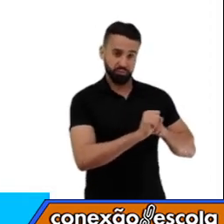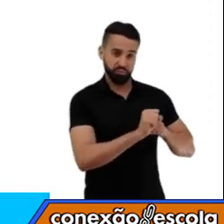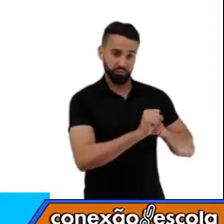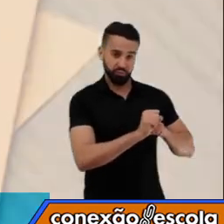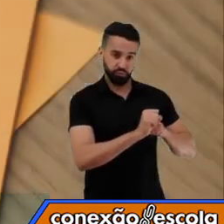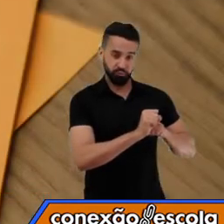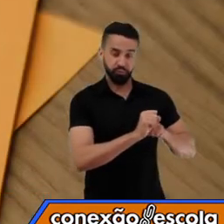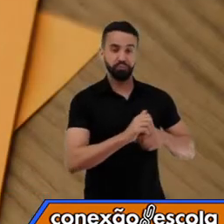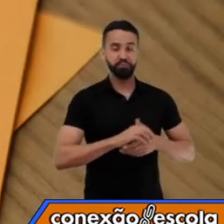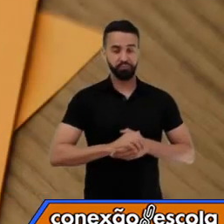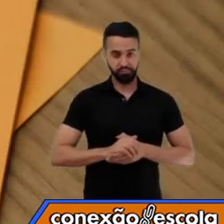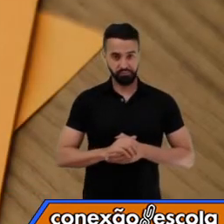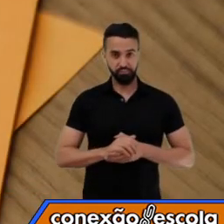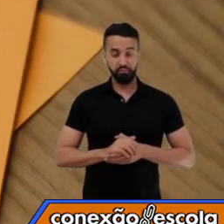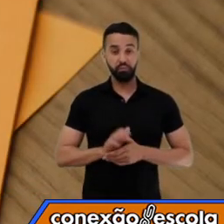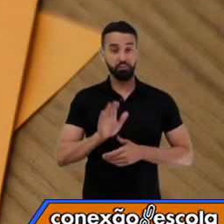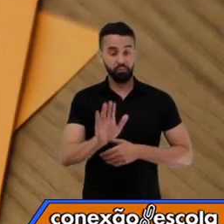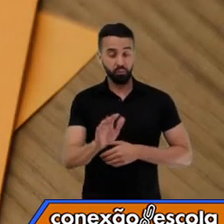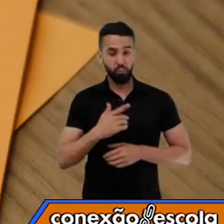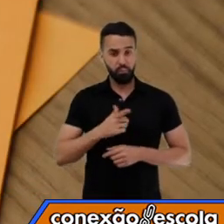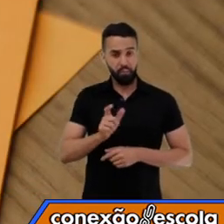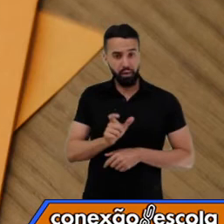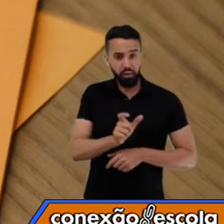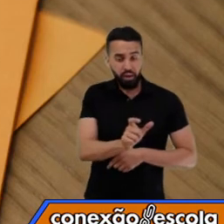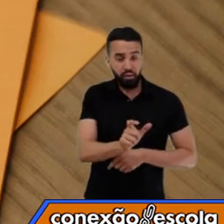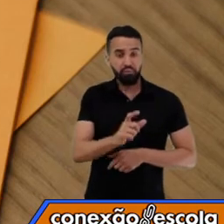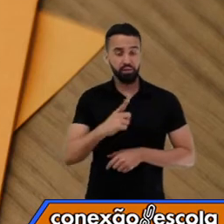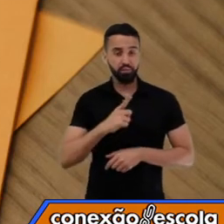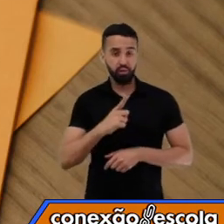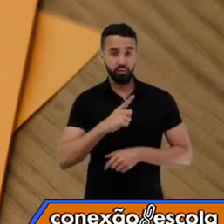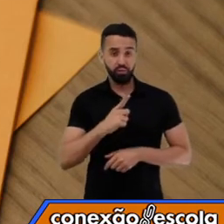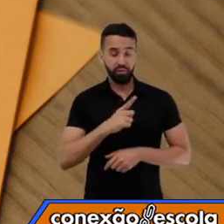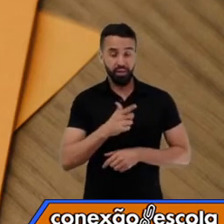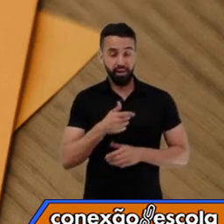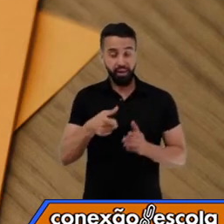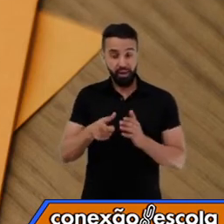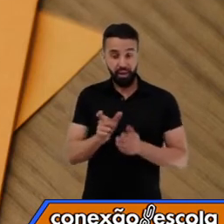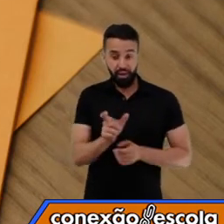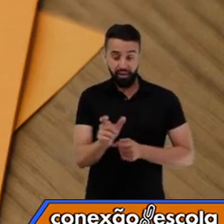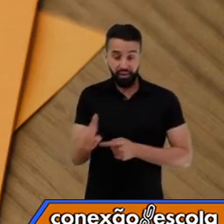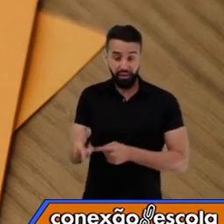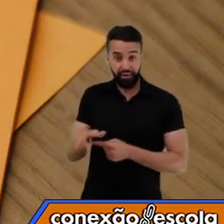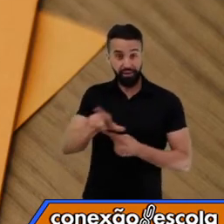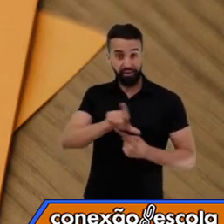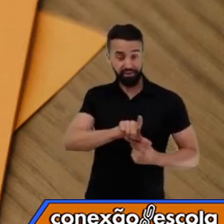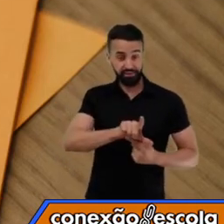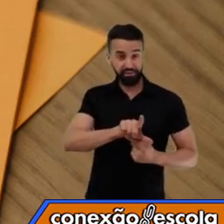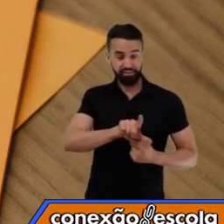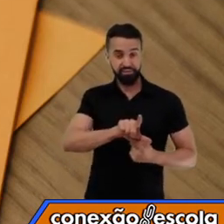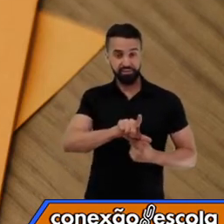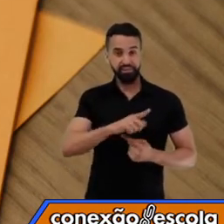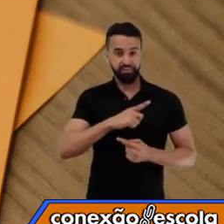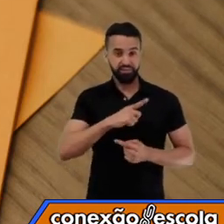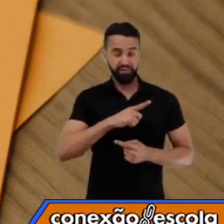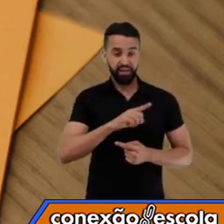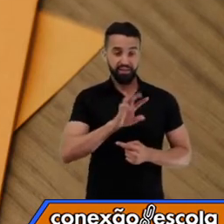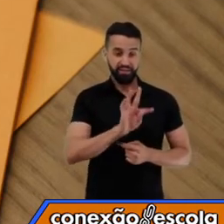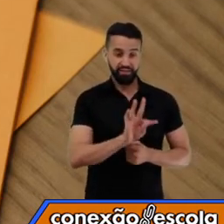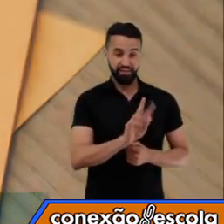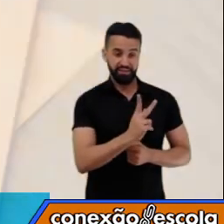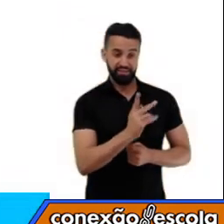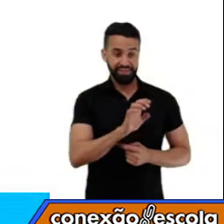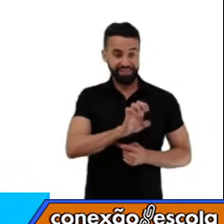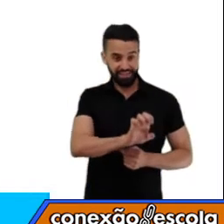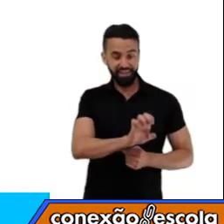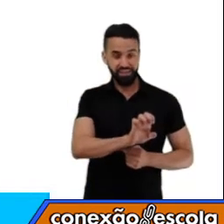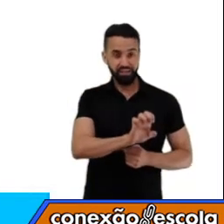que a palavra em questão vier antecedida de um artigo no nosso